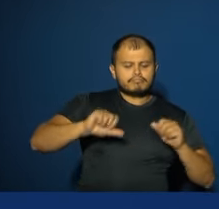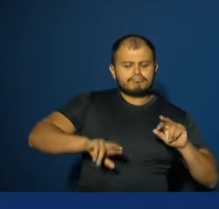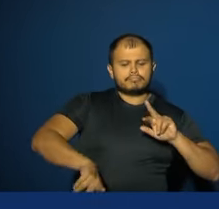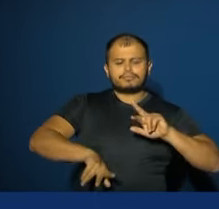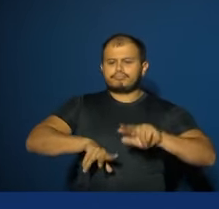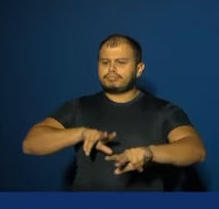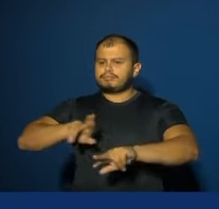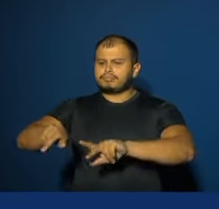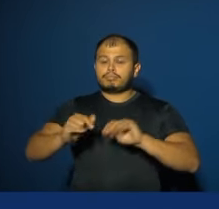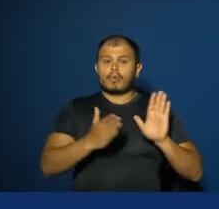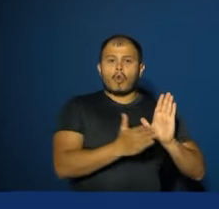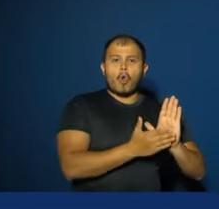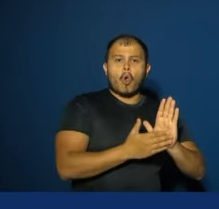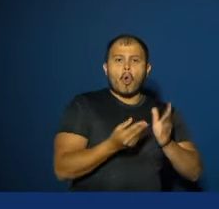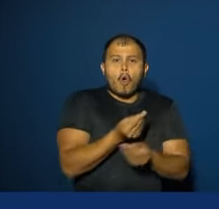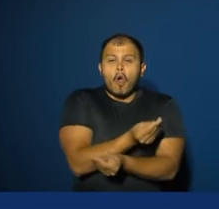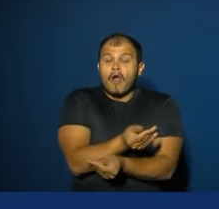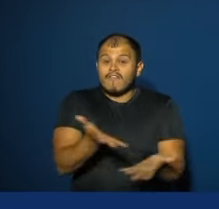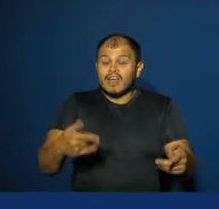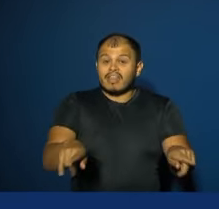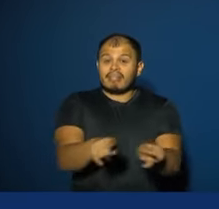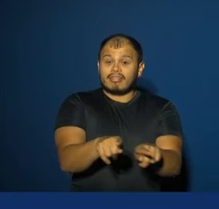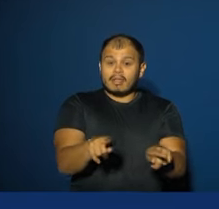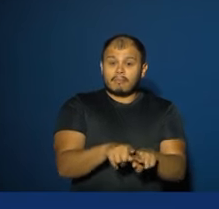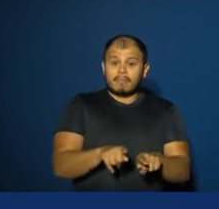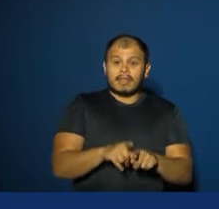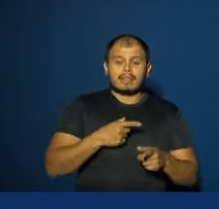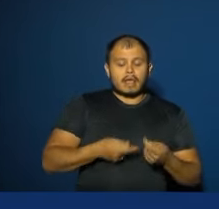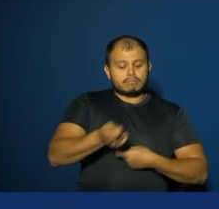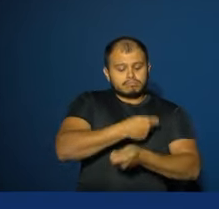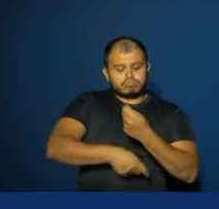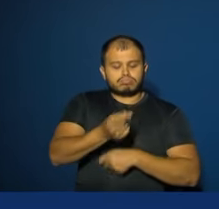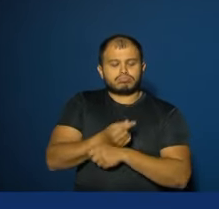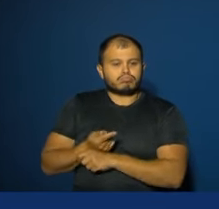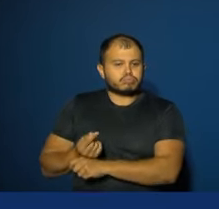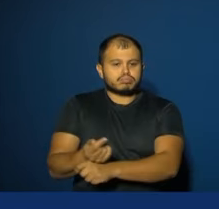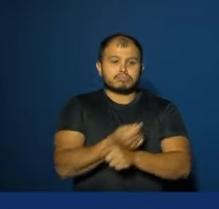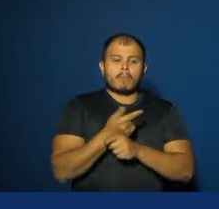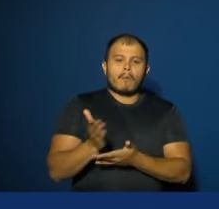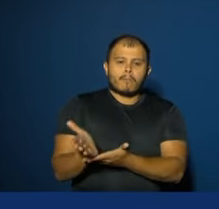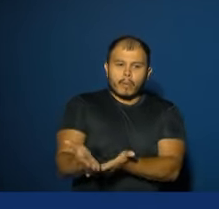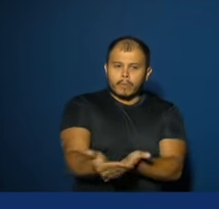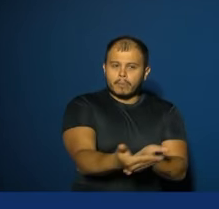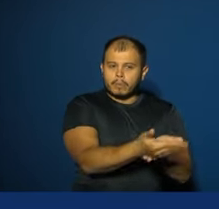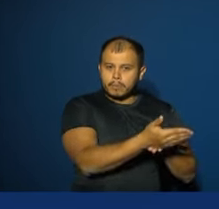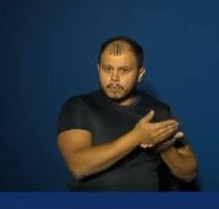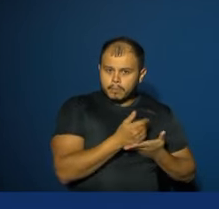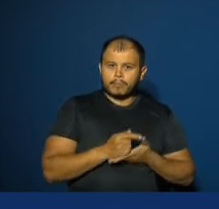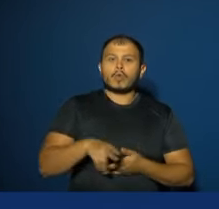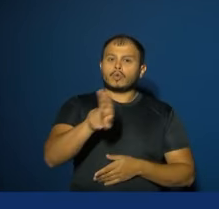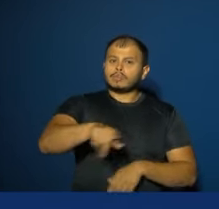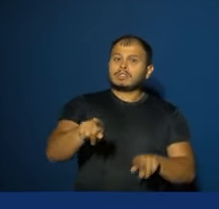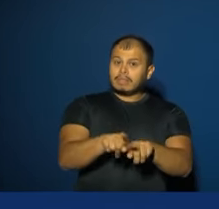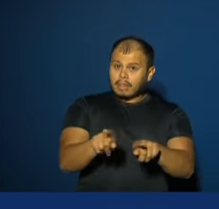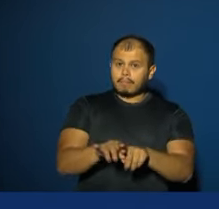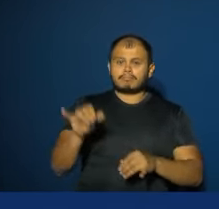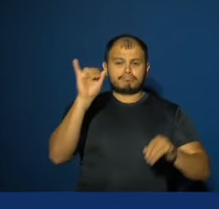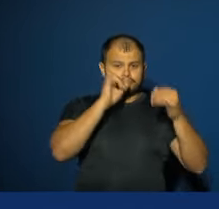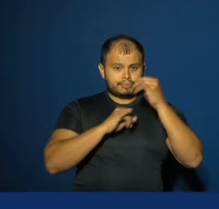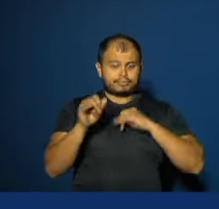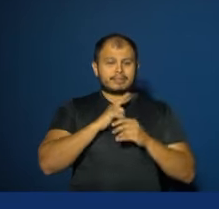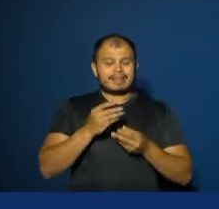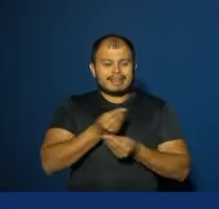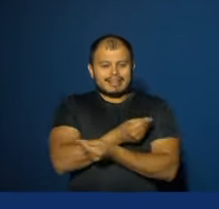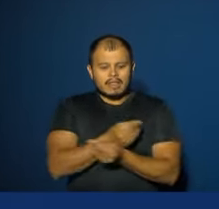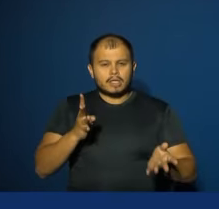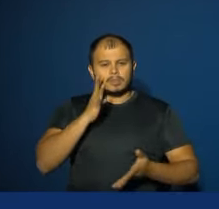oferta para, além da monetização do gás via para a energia elétrica, o que, por sinal, provê resiliência ao sistema.